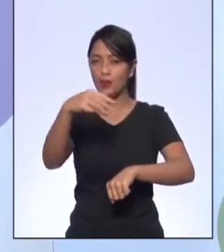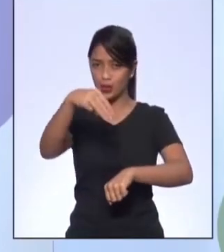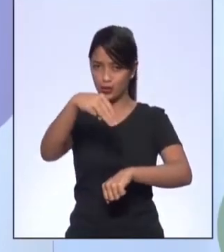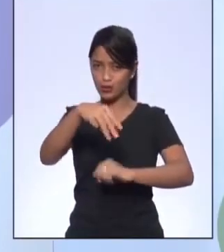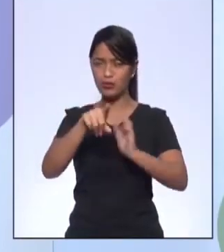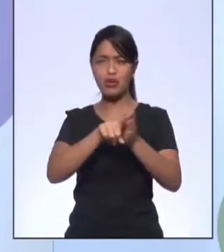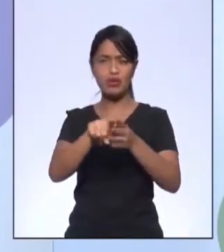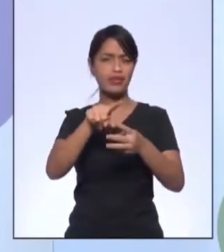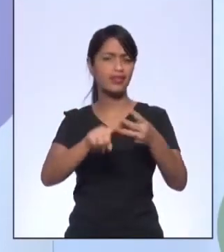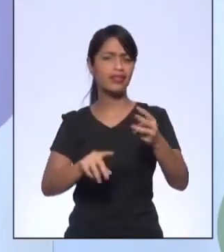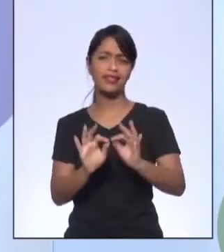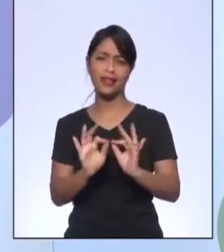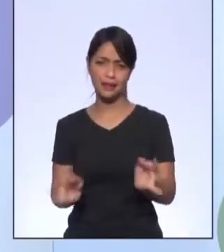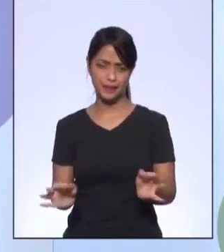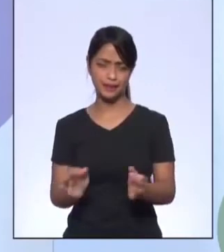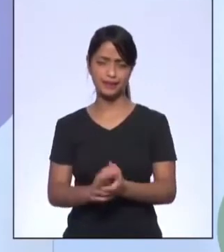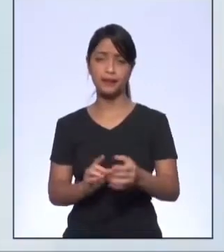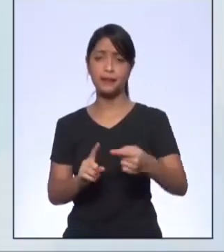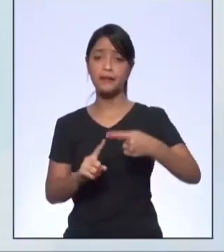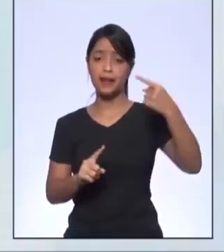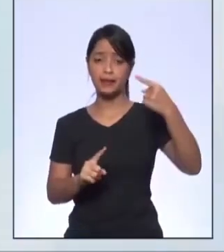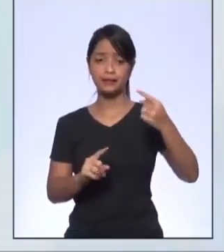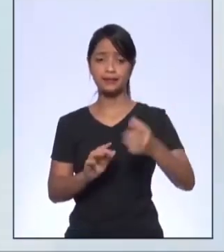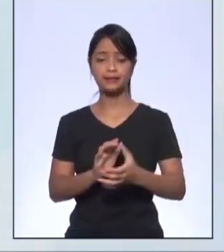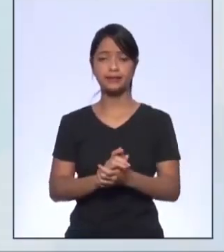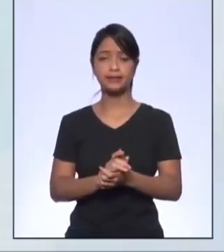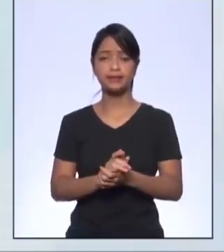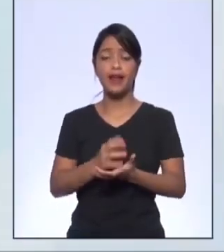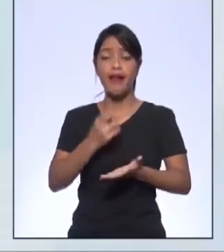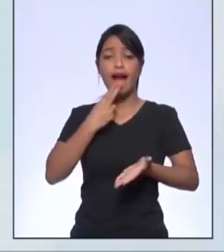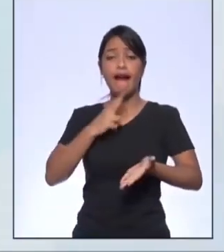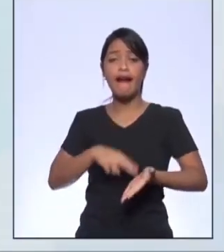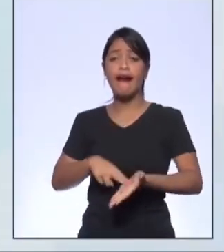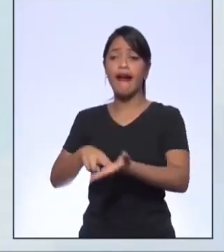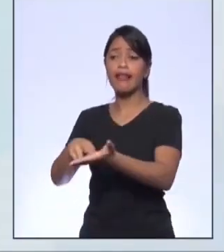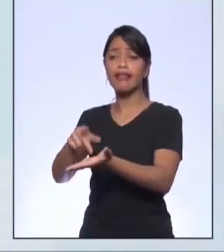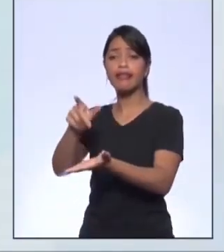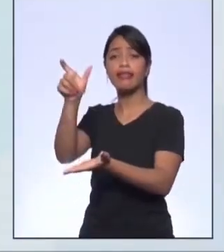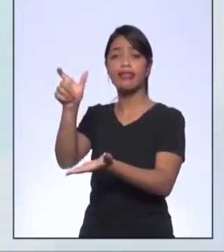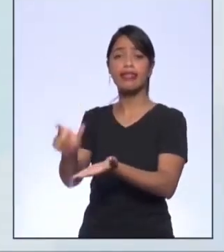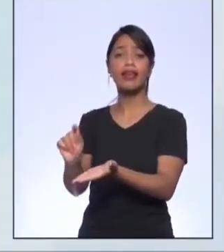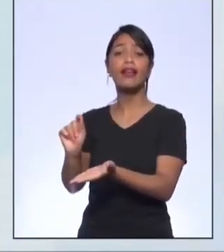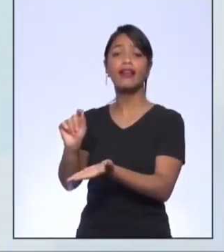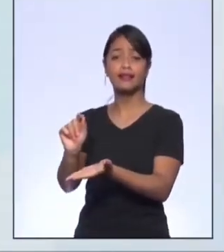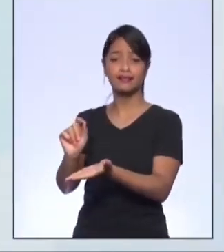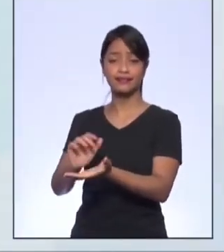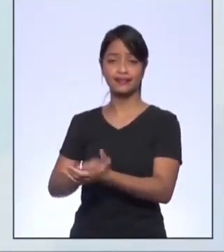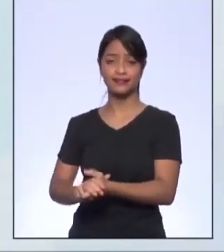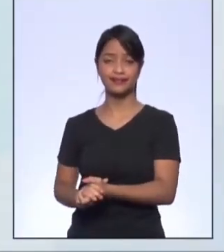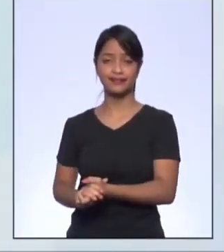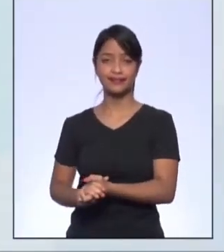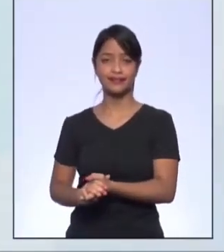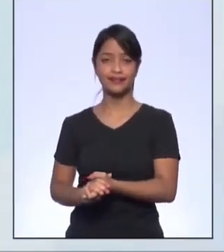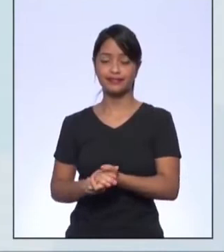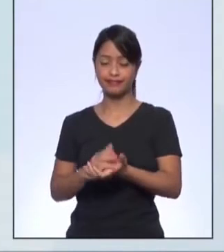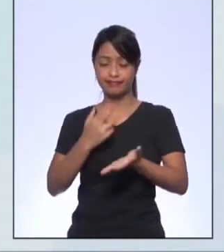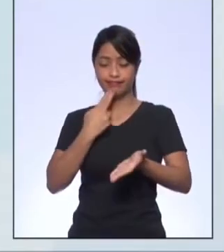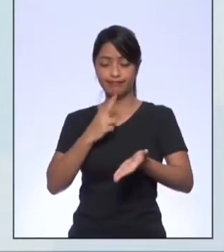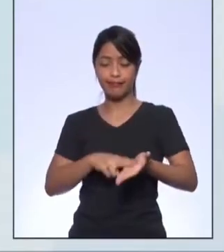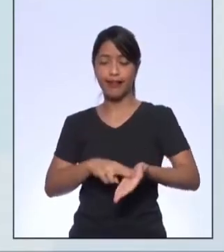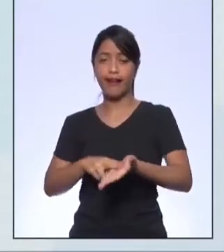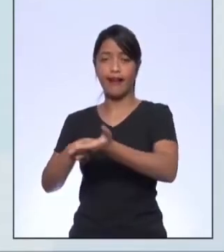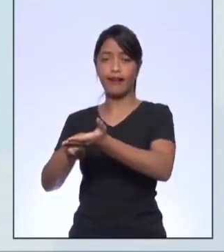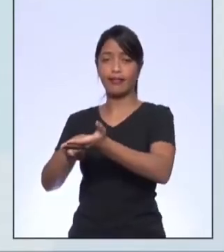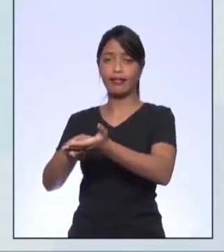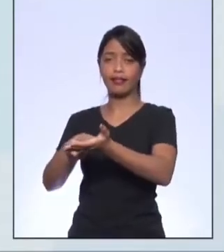são simples. Primeira, quem é o destinatário da carta de reivindicação? Então, para quem essa